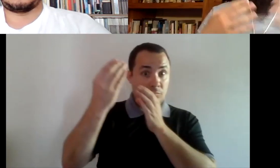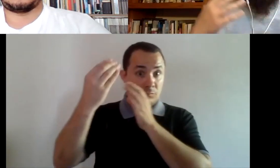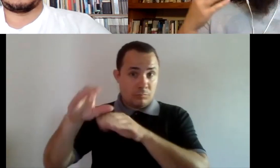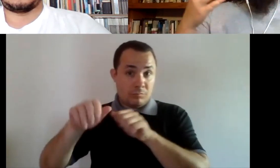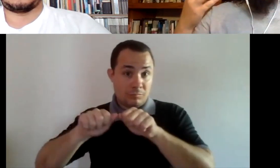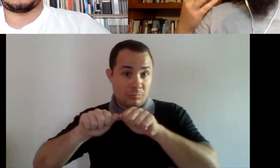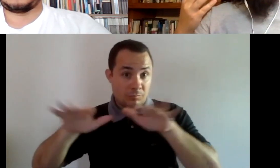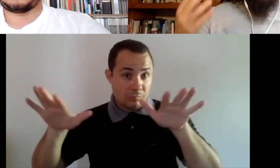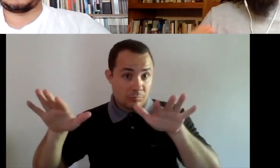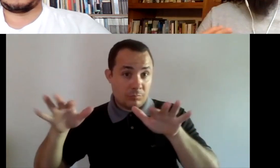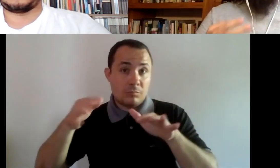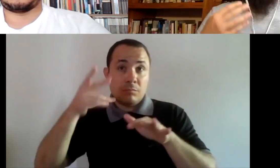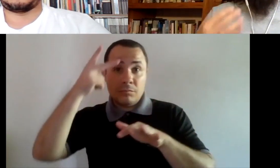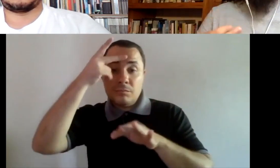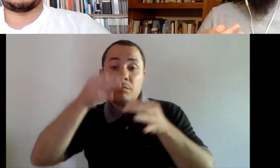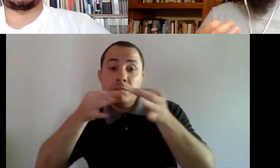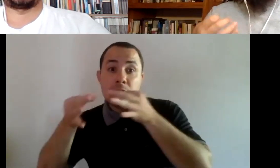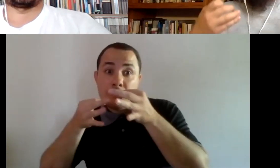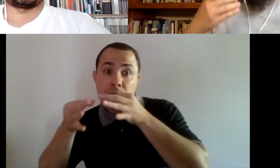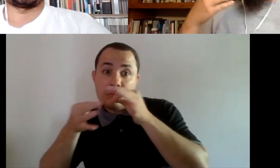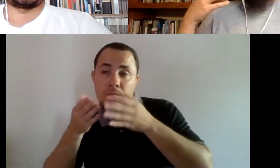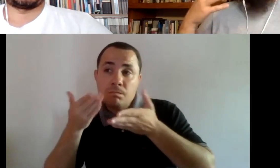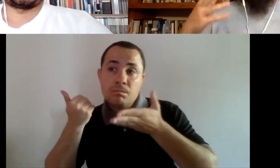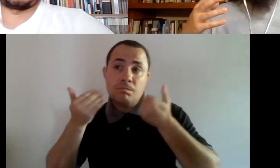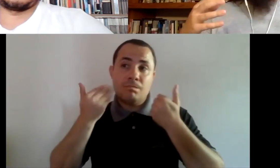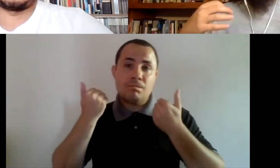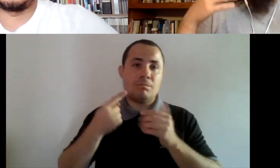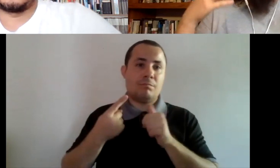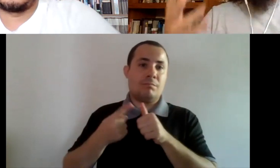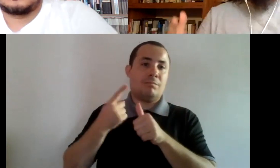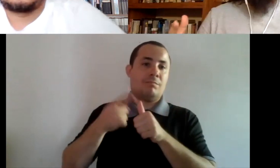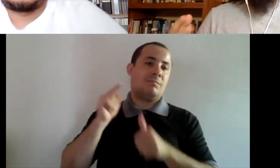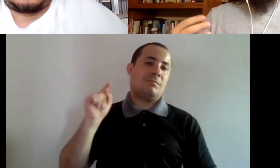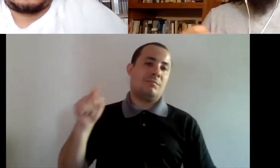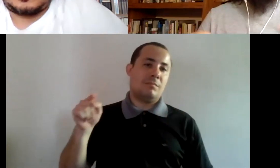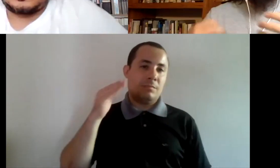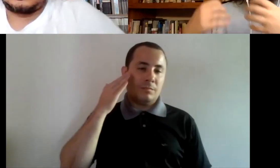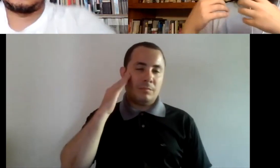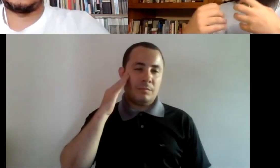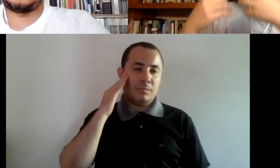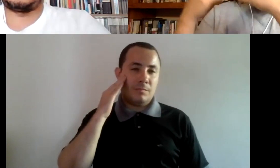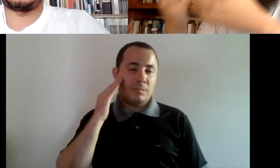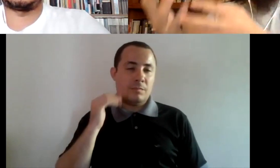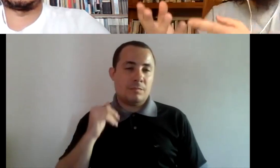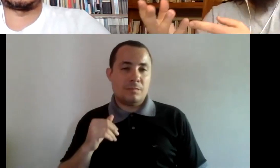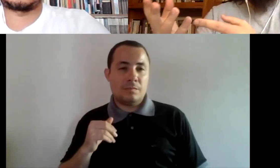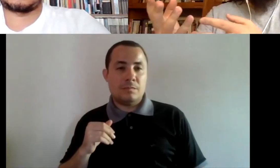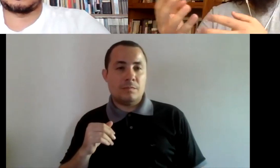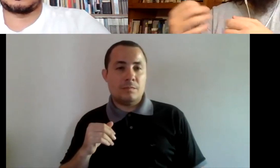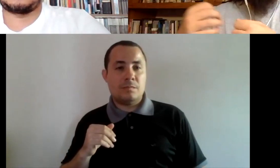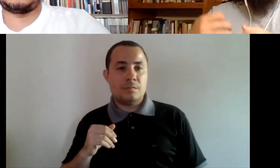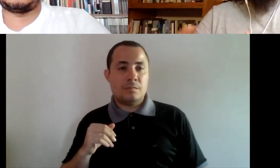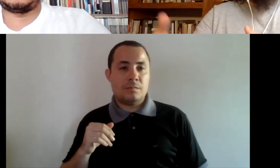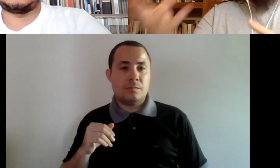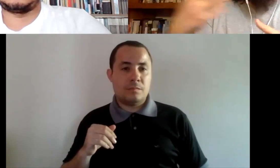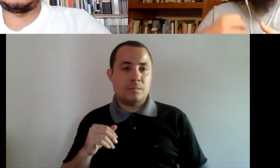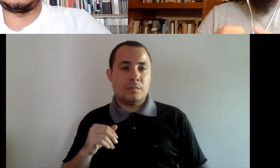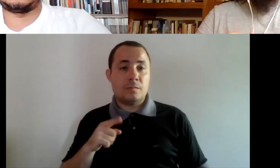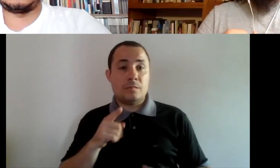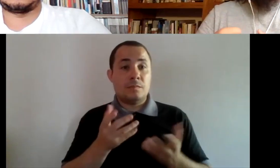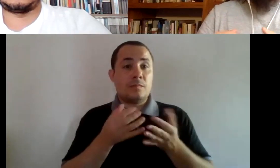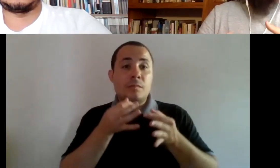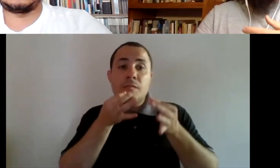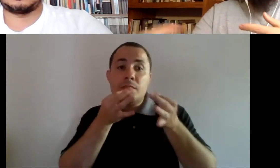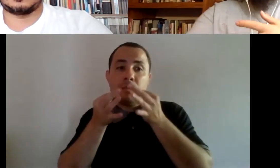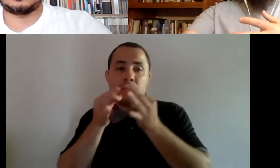Você quer que a literatura seja um jeito de encontrar outras pessoas, um jeito de falar com outras pessoas e de ter